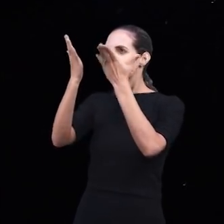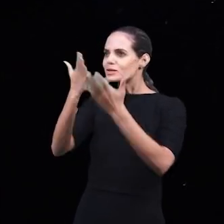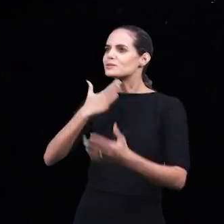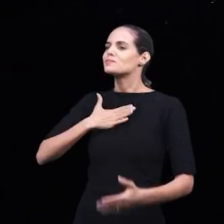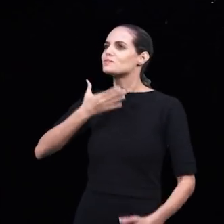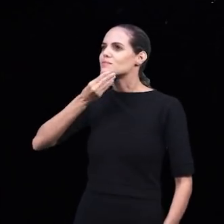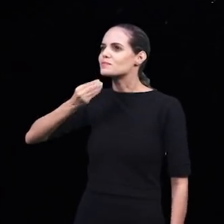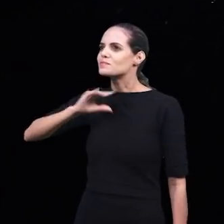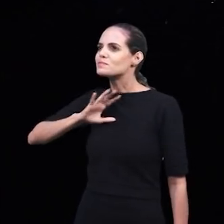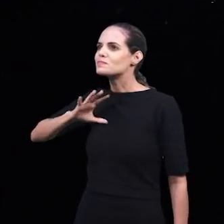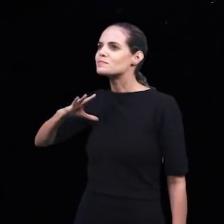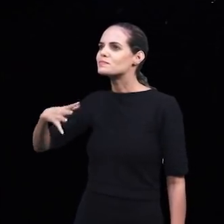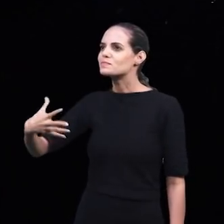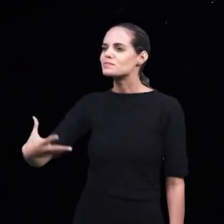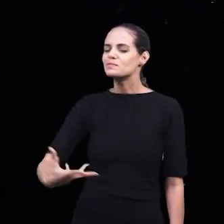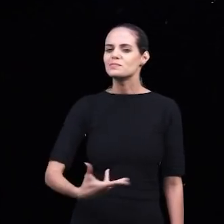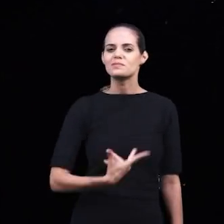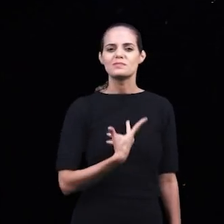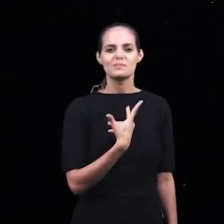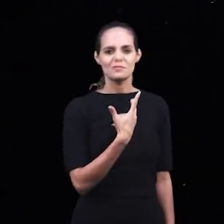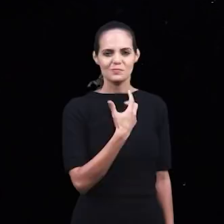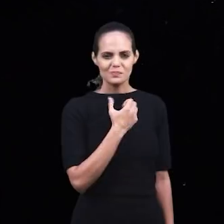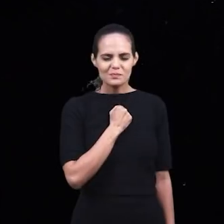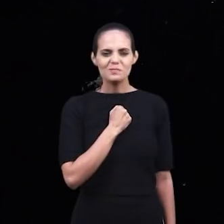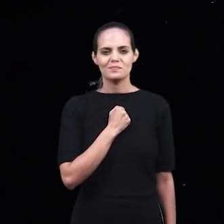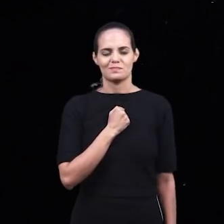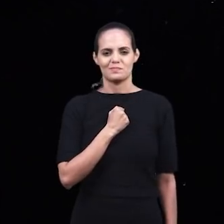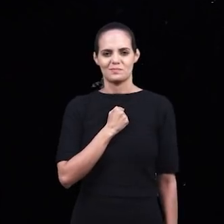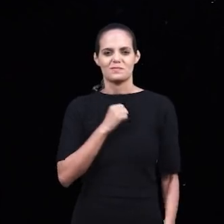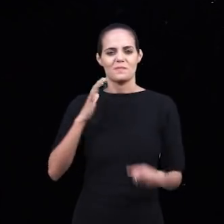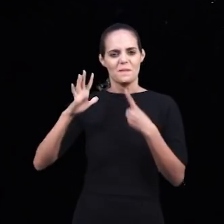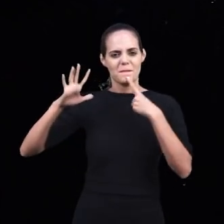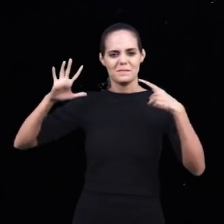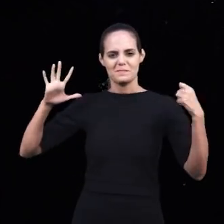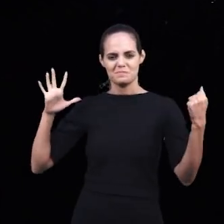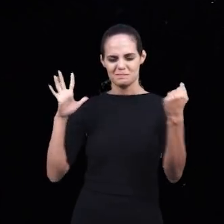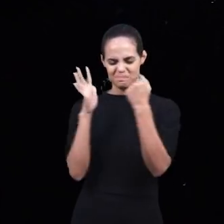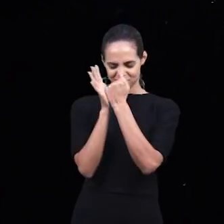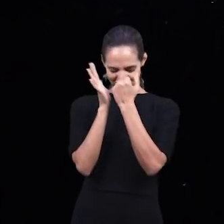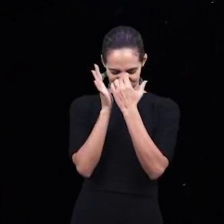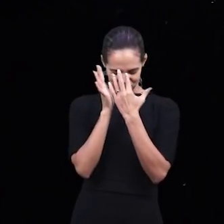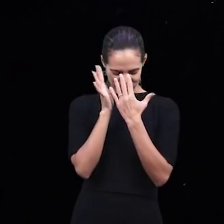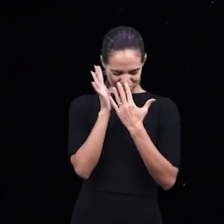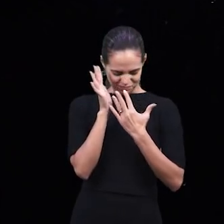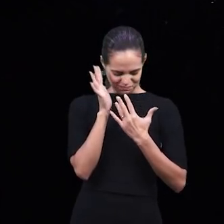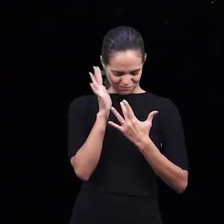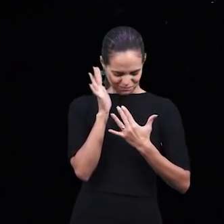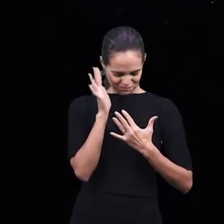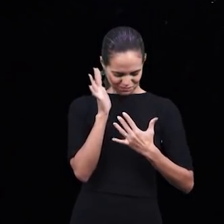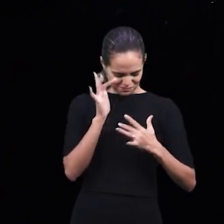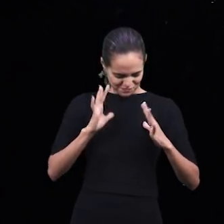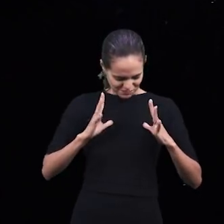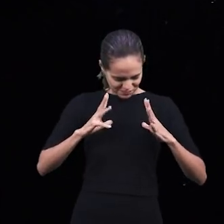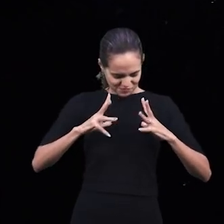meu Salvador. Já me lavou teu sangue